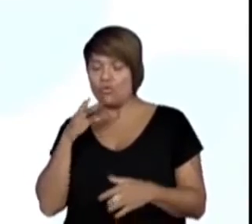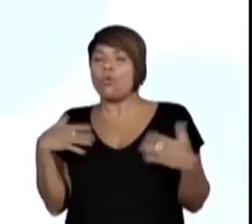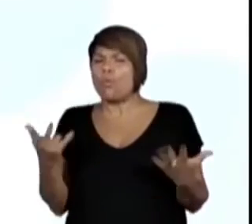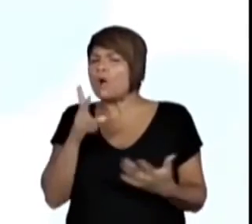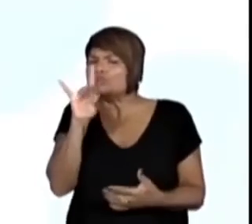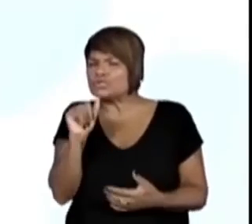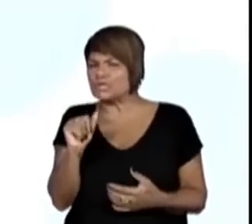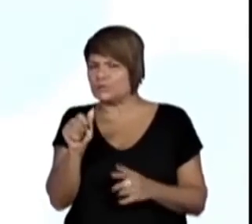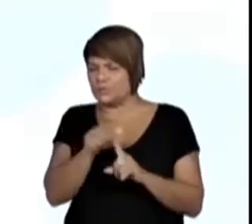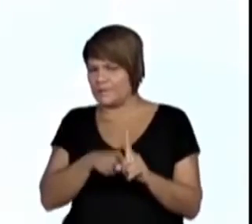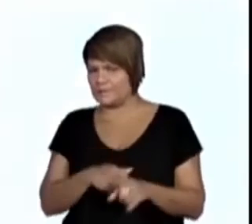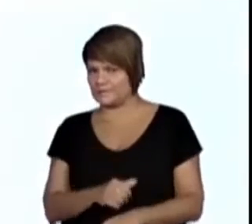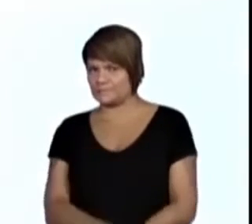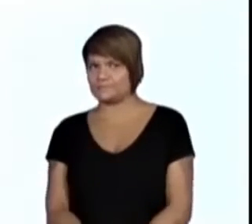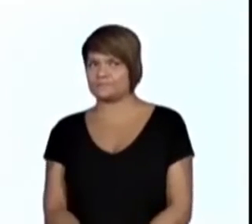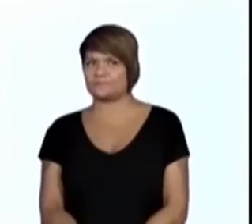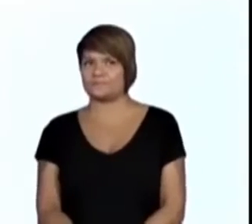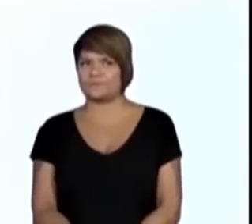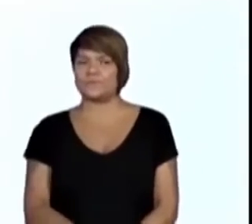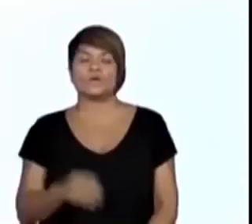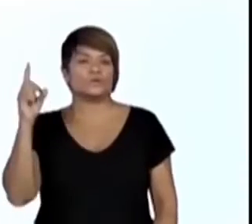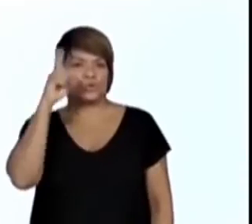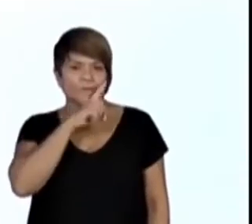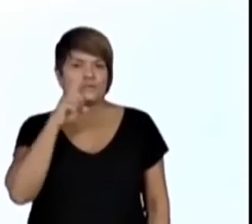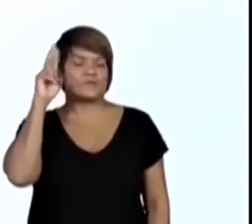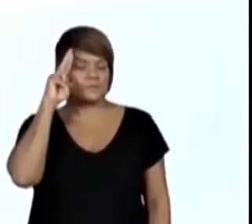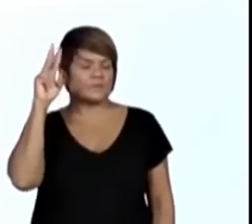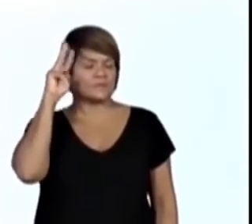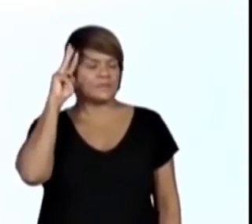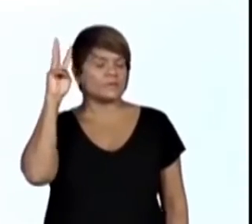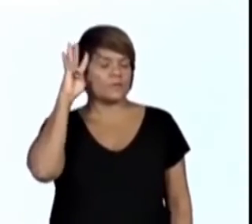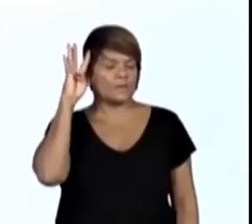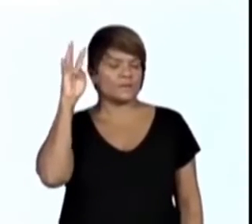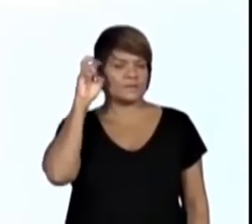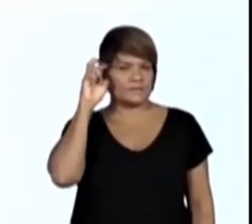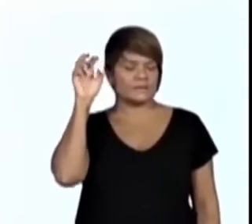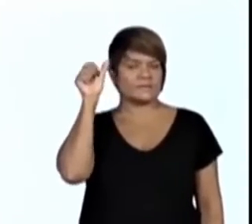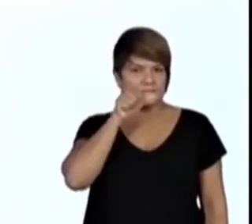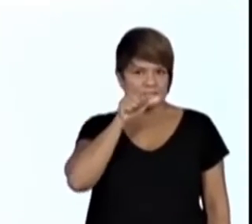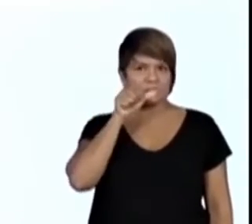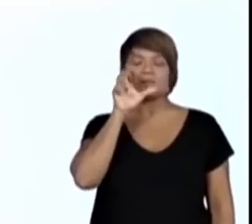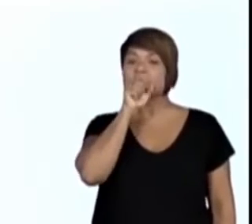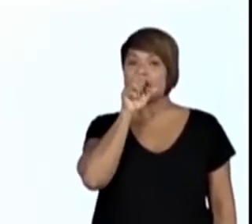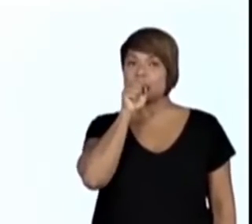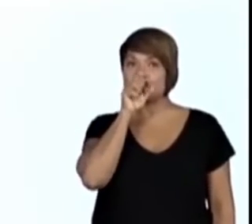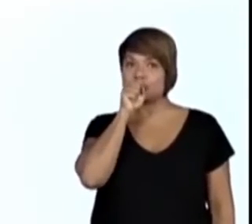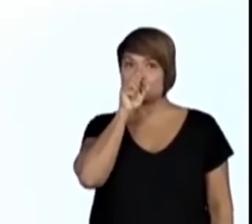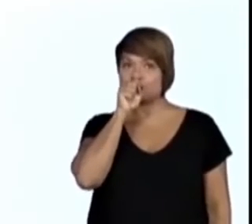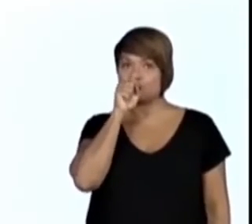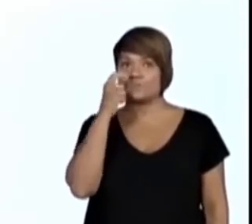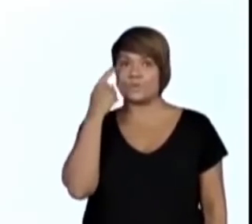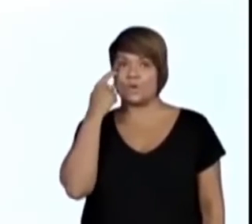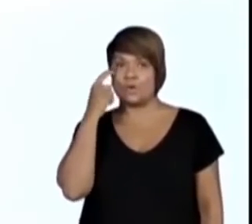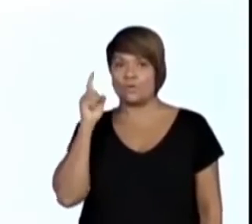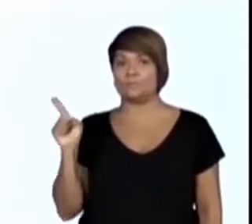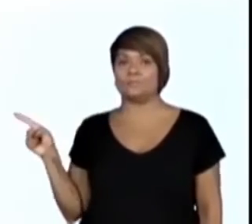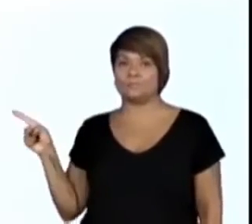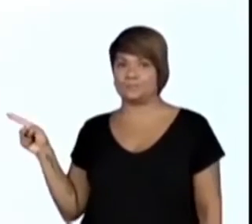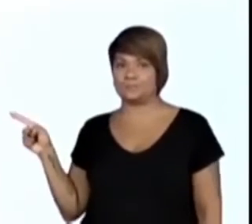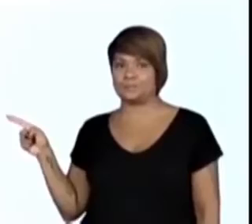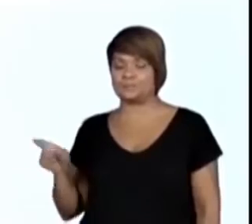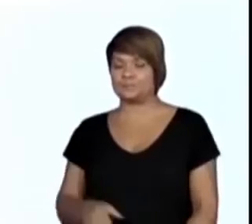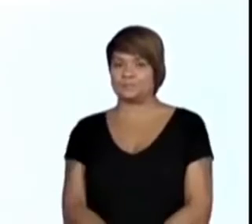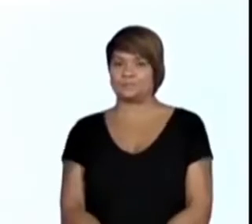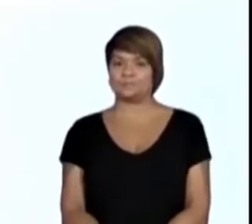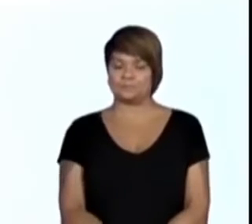ó. Domingo, segunda, terça, quarta, quinta, sexta, sábado. Essa coluna aqui,